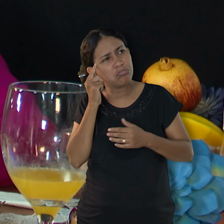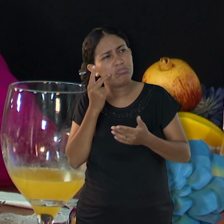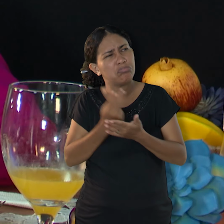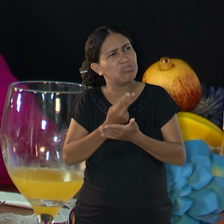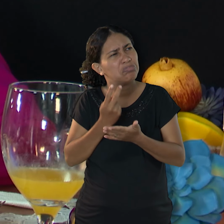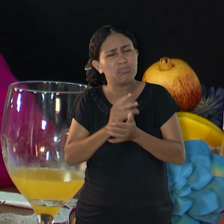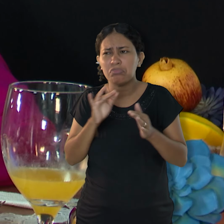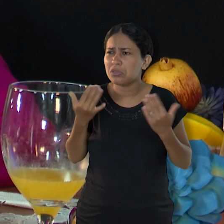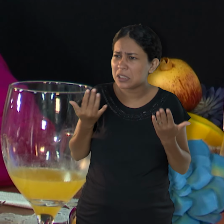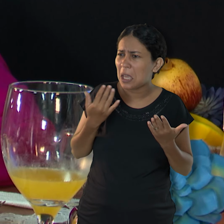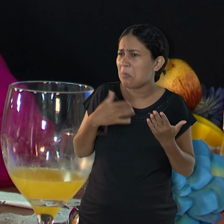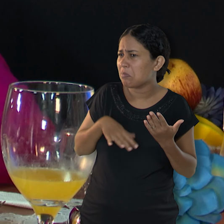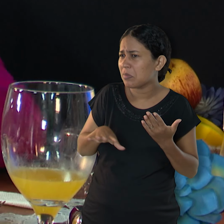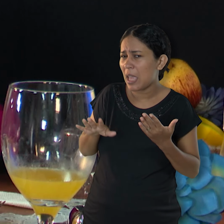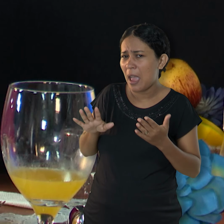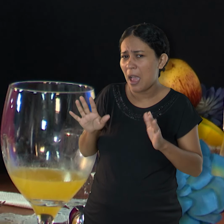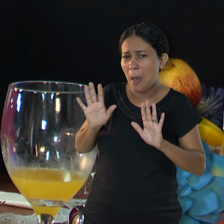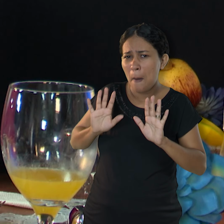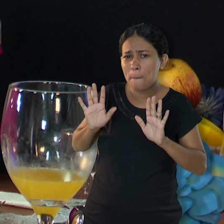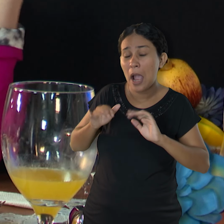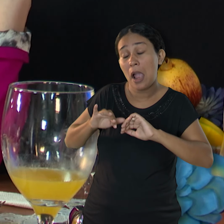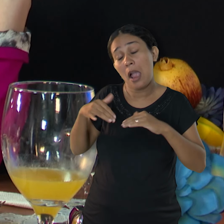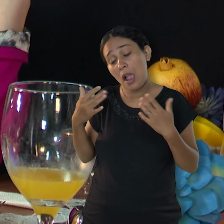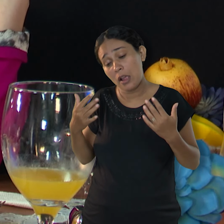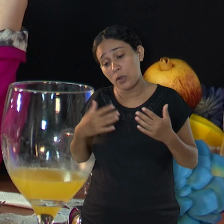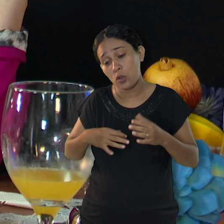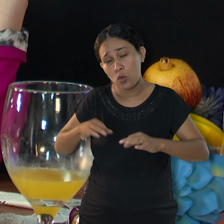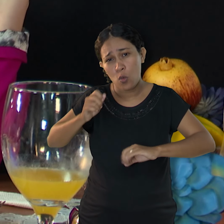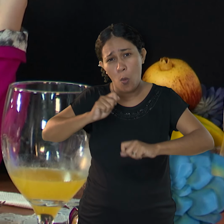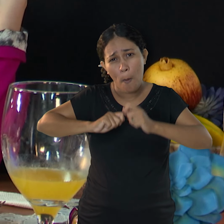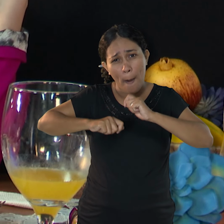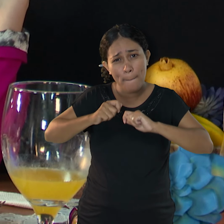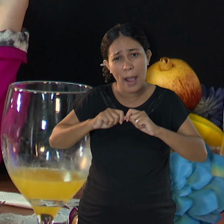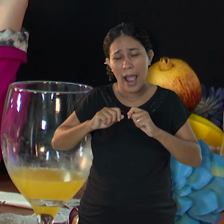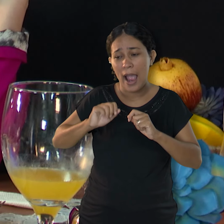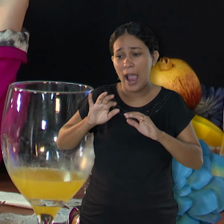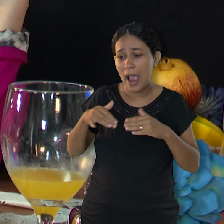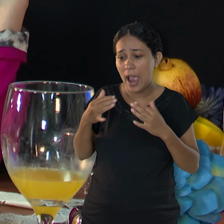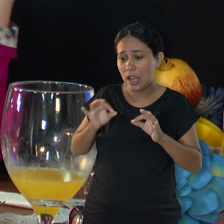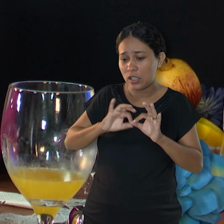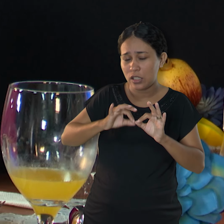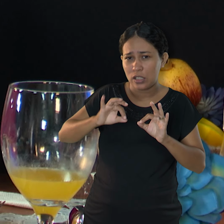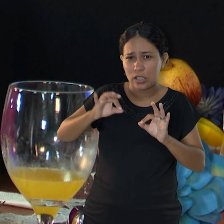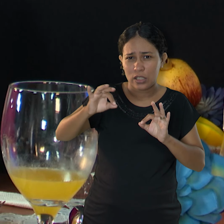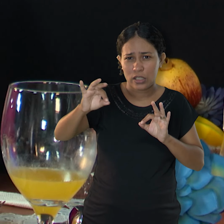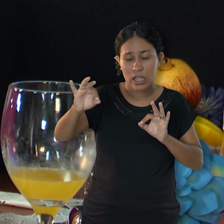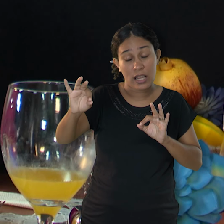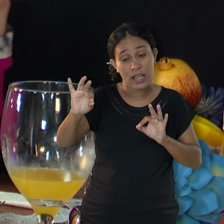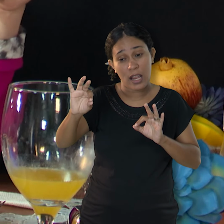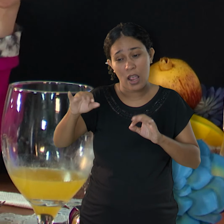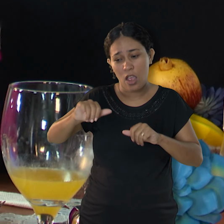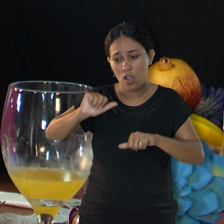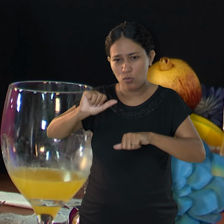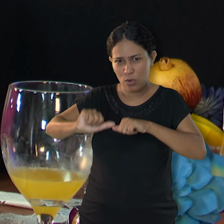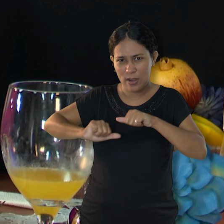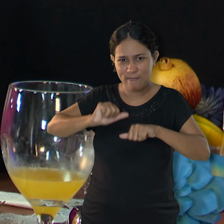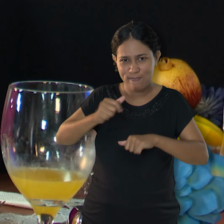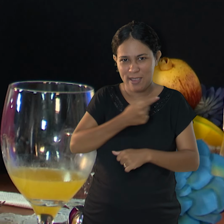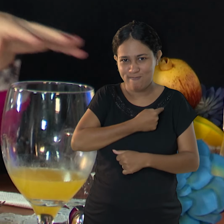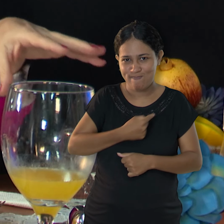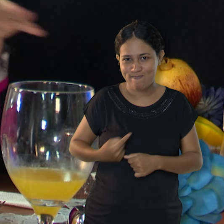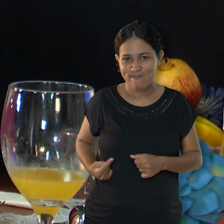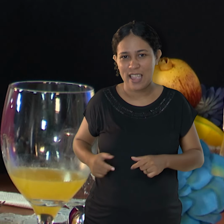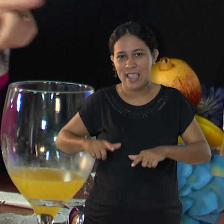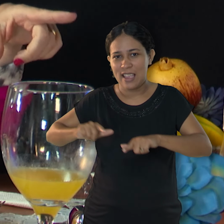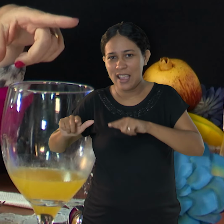isso? Principalmente no administrativo, porque eu ficava muito longe. Na SGE eu estava distante e mudei um monte de cargo no administrativo. Tirei,